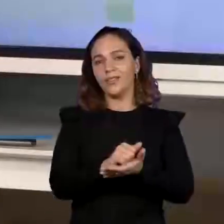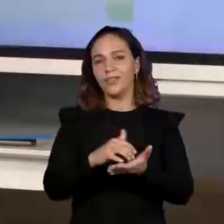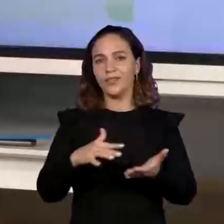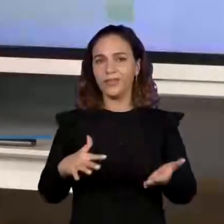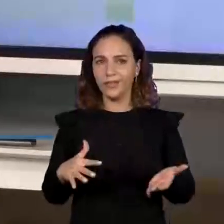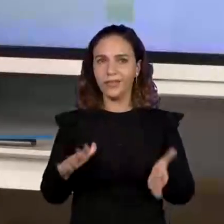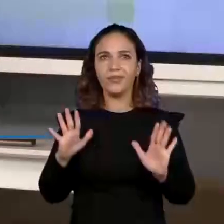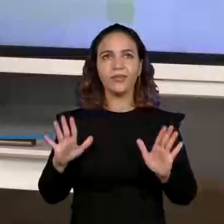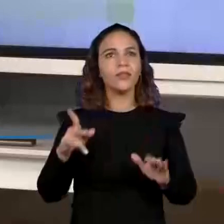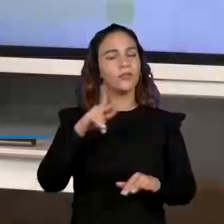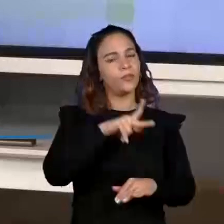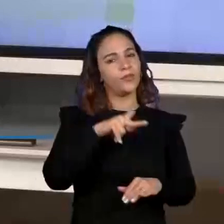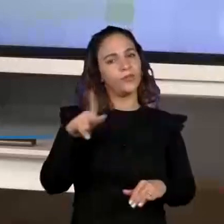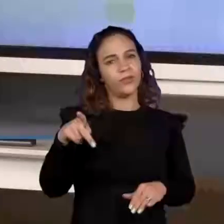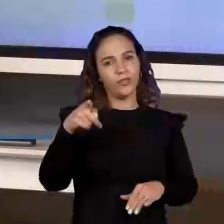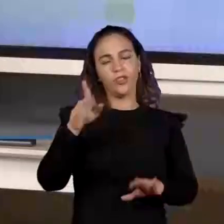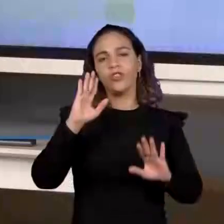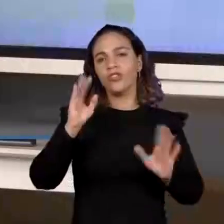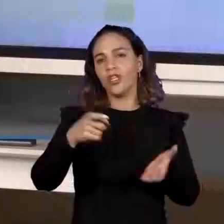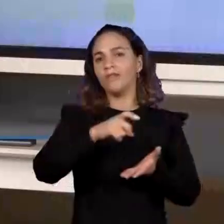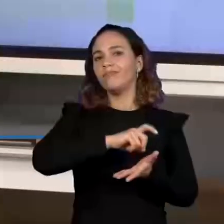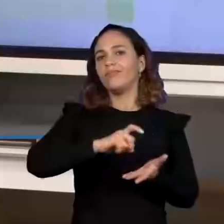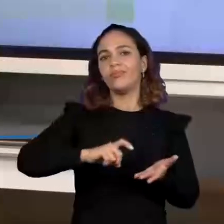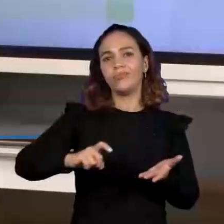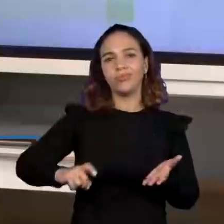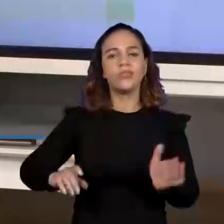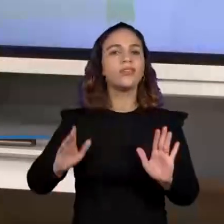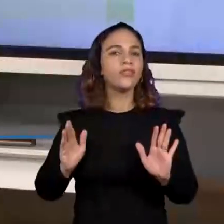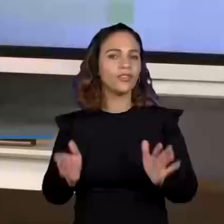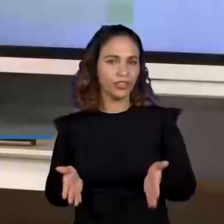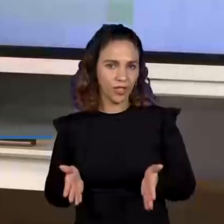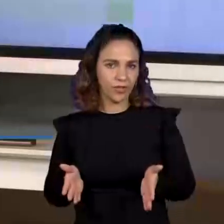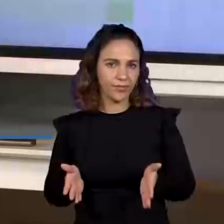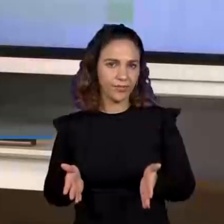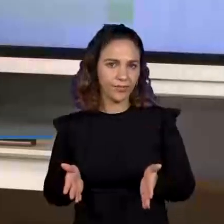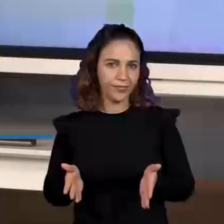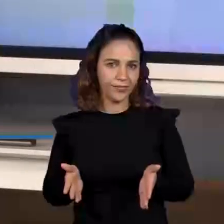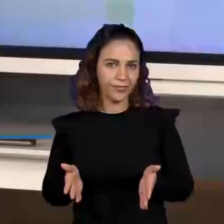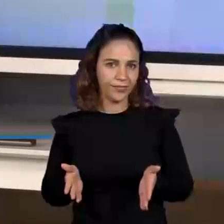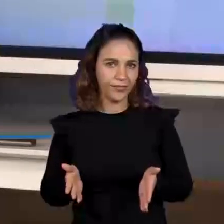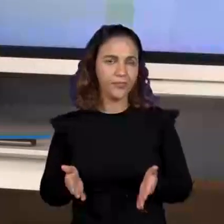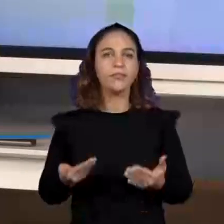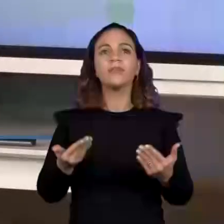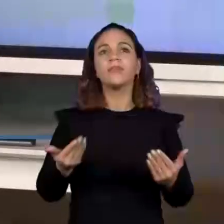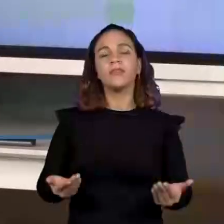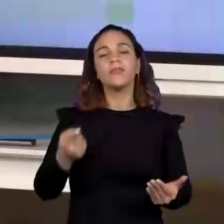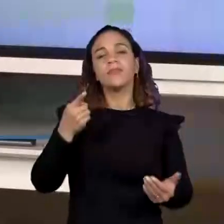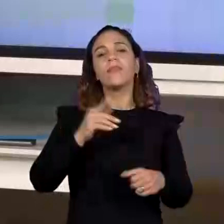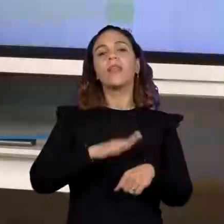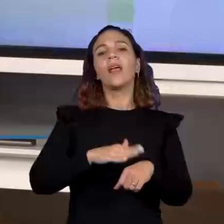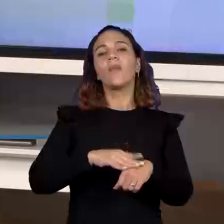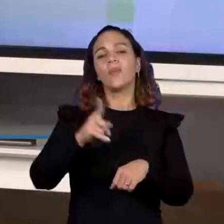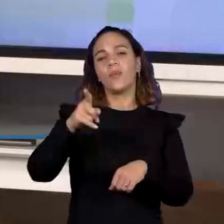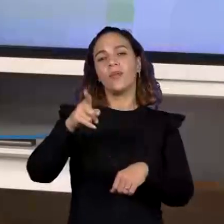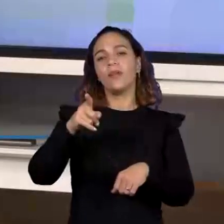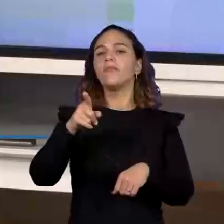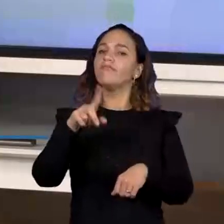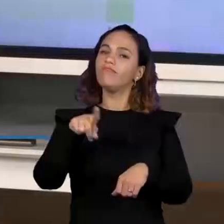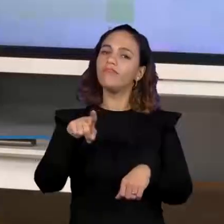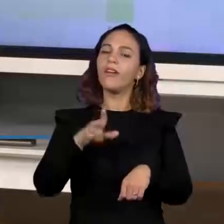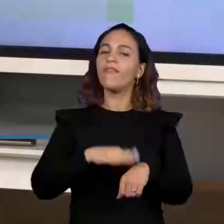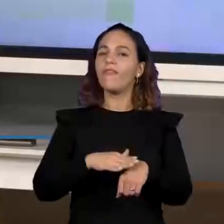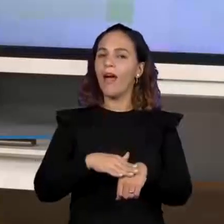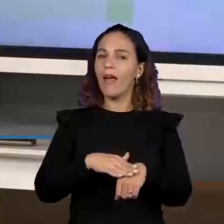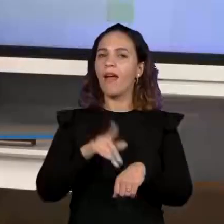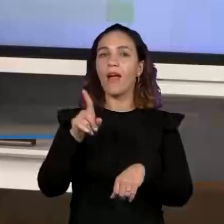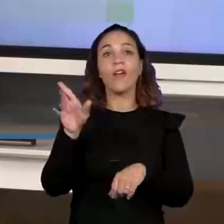Logicamente que meus amigos professores já imprimiu para vocês essa atividade. E Vocês vão ter um tempo de fazer. A Pro